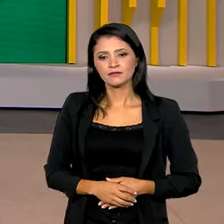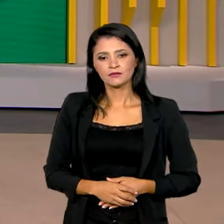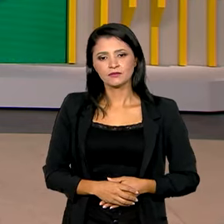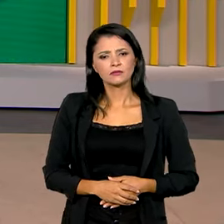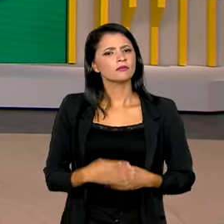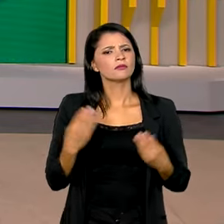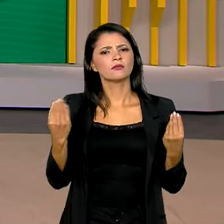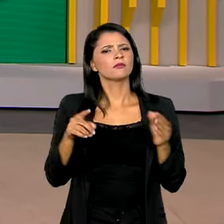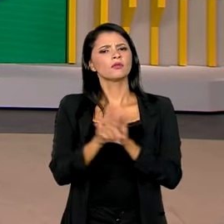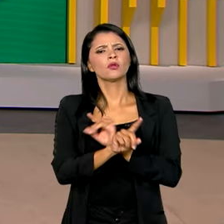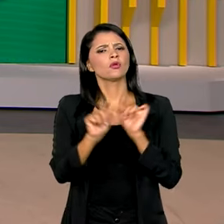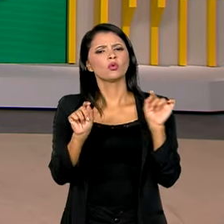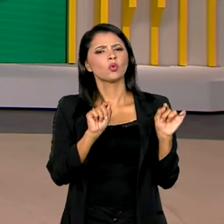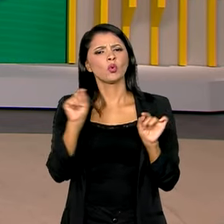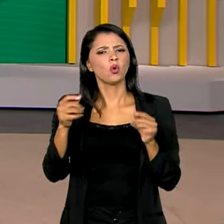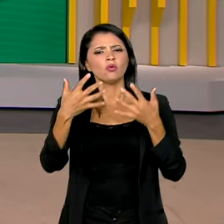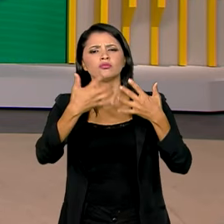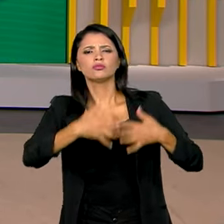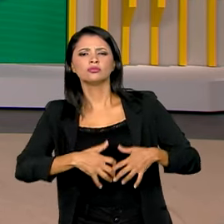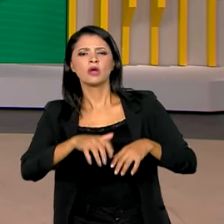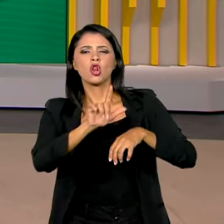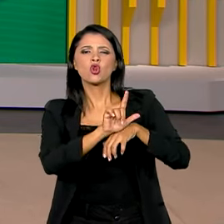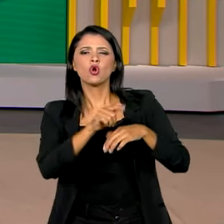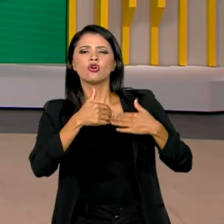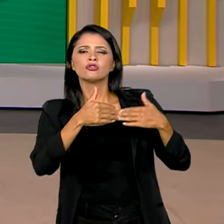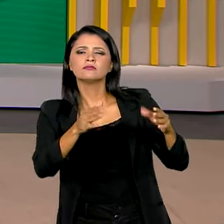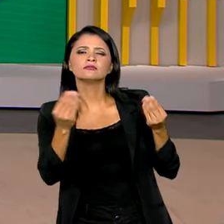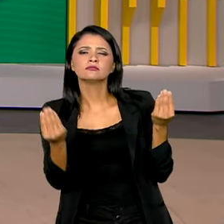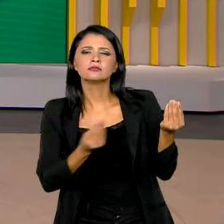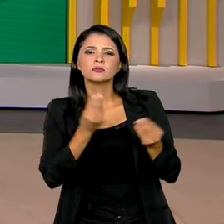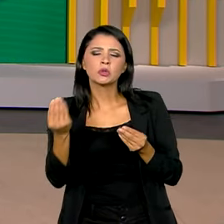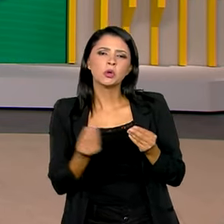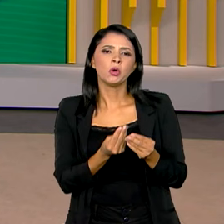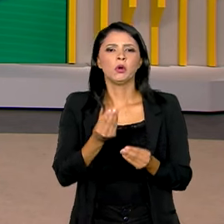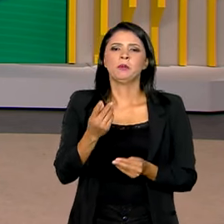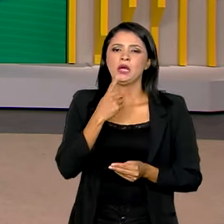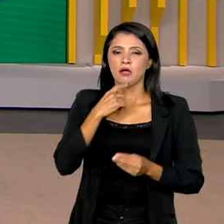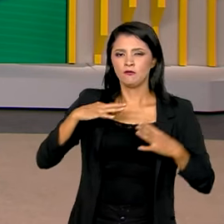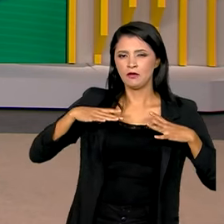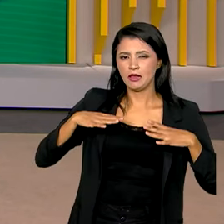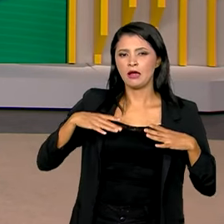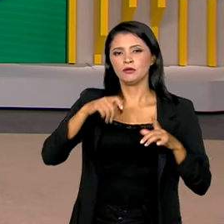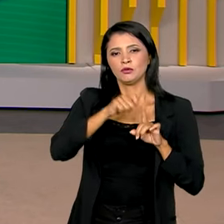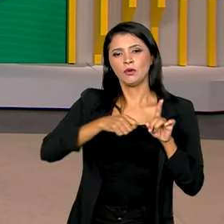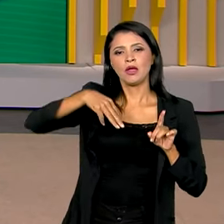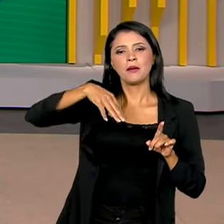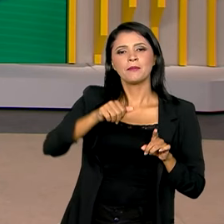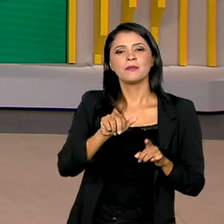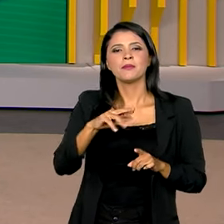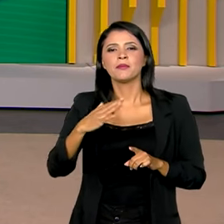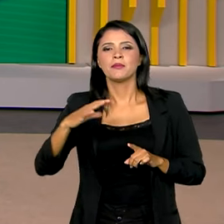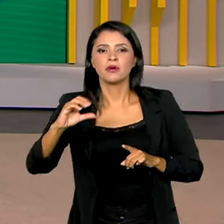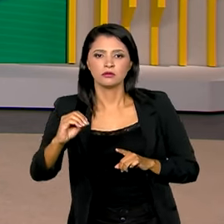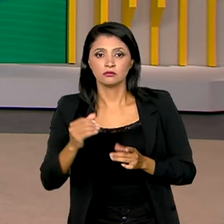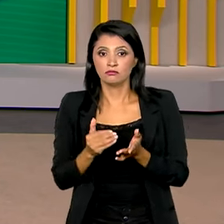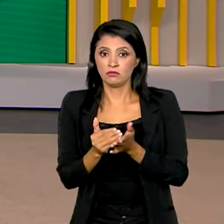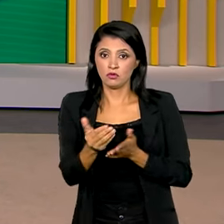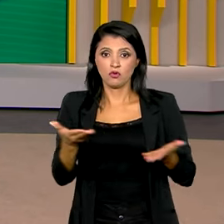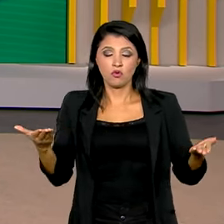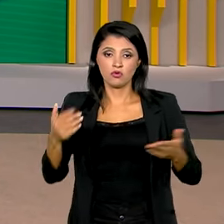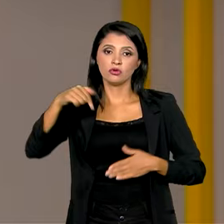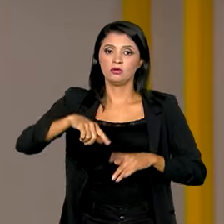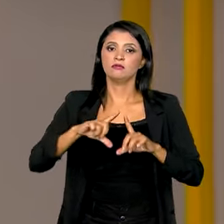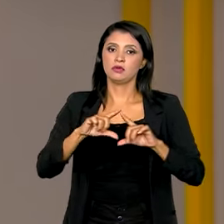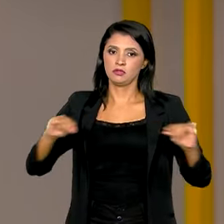Como vai ser o funcionamento do comércio nos feriados a partir de março? Foi a agenda de uma reunião que ocorreu hoje aqui em